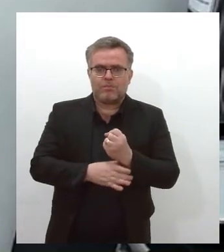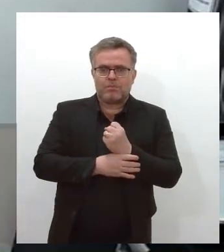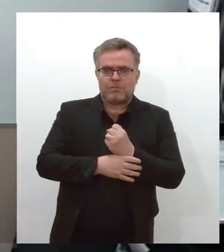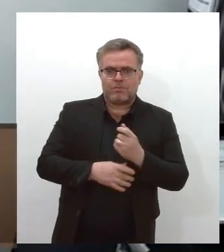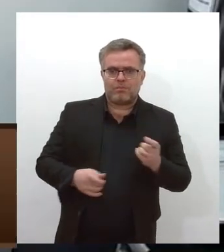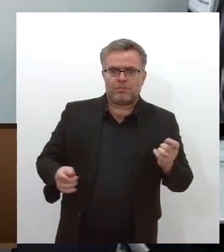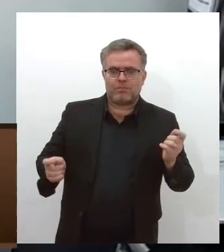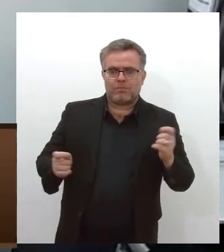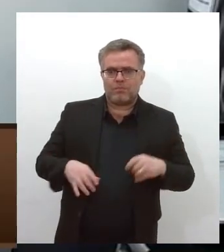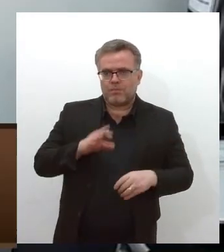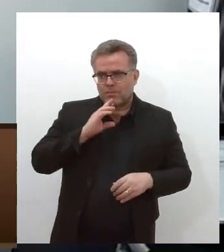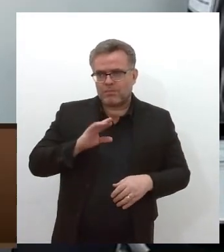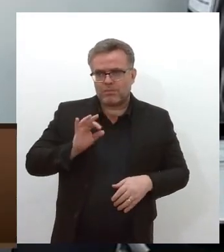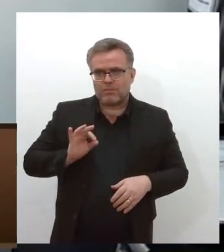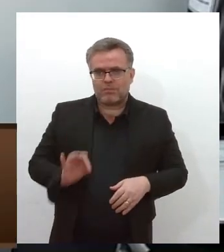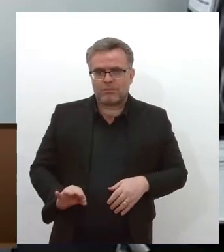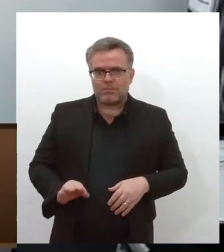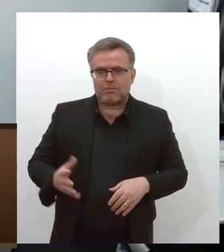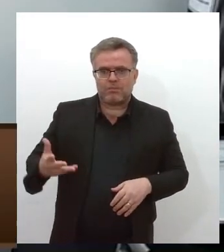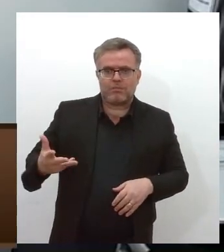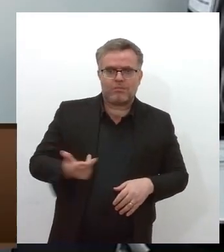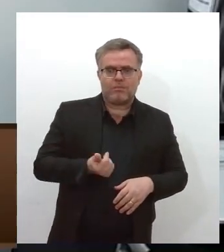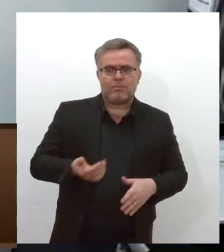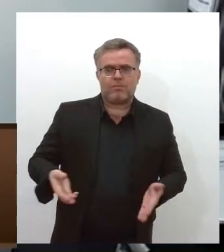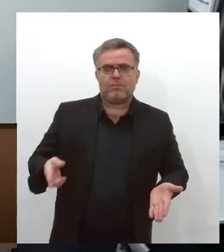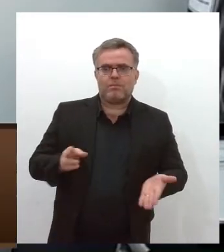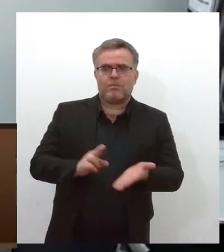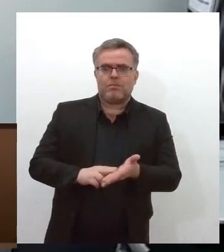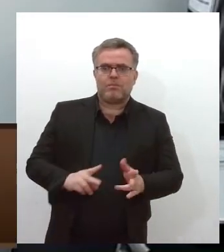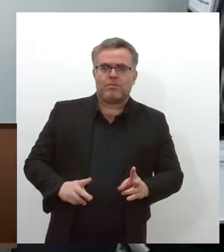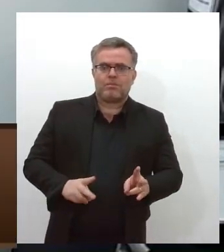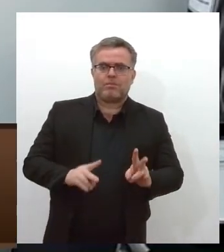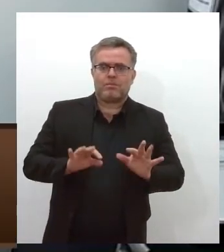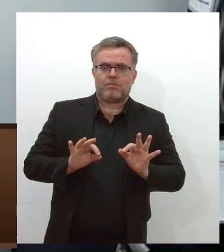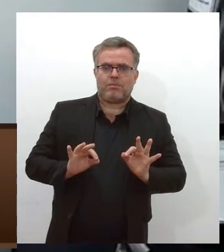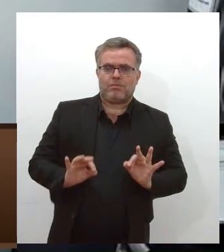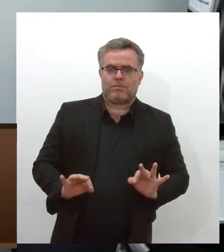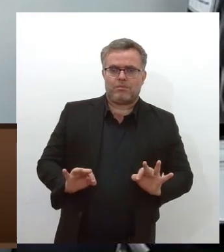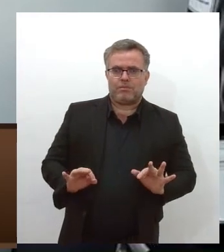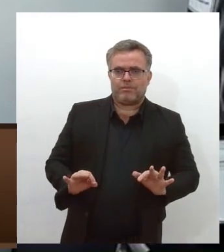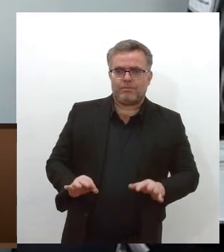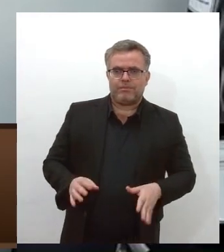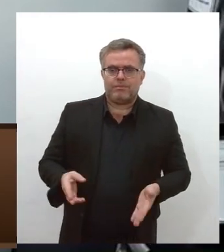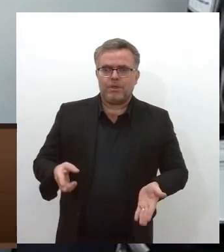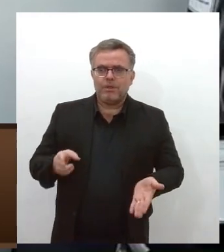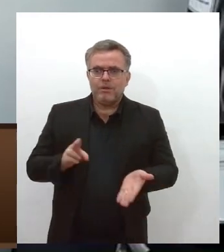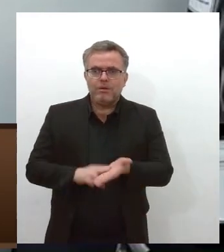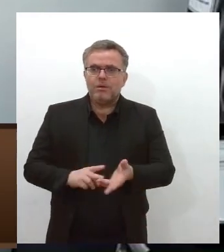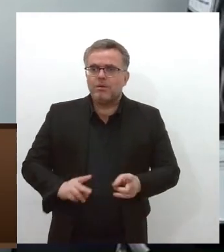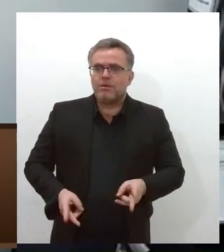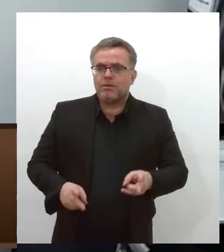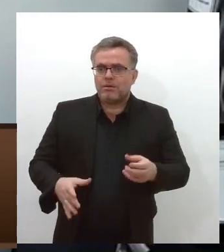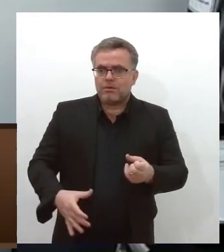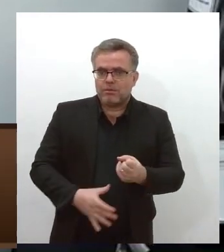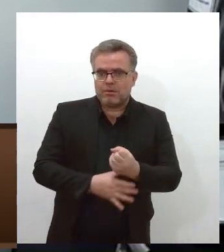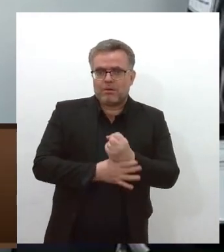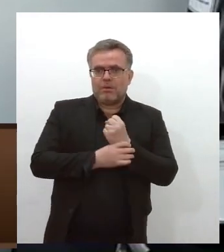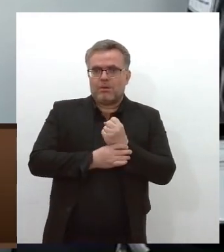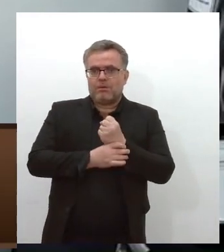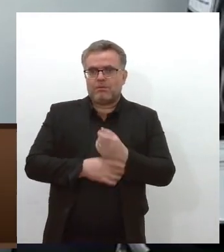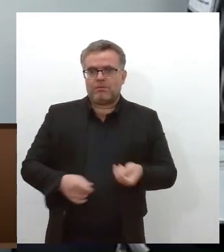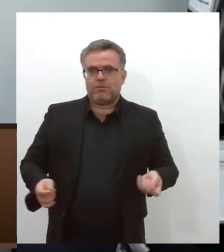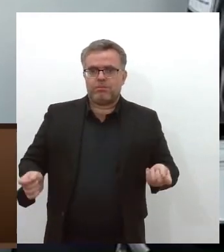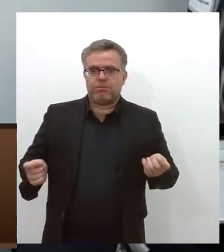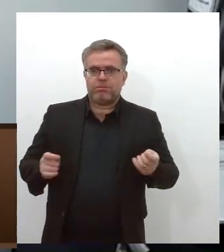uma forma de garantir essa legitimidade, uma forma de garantir essa segurança é esta plena